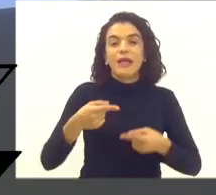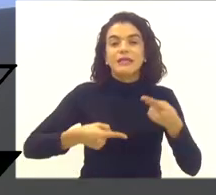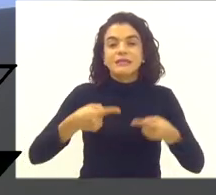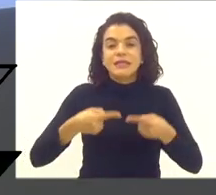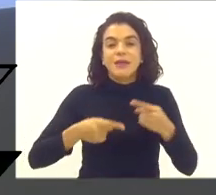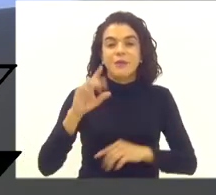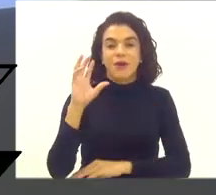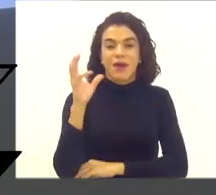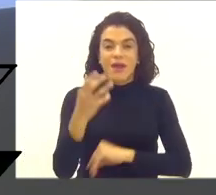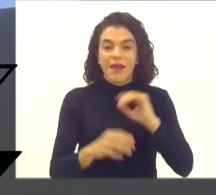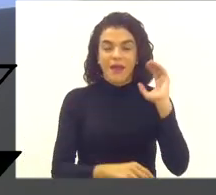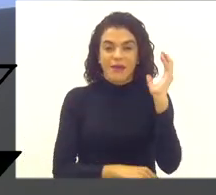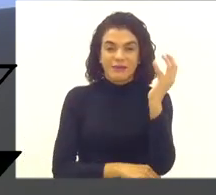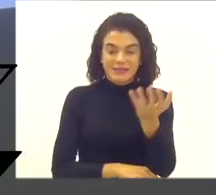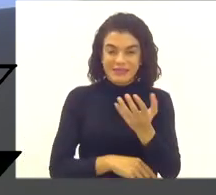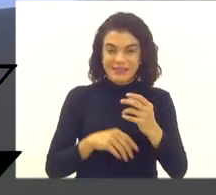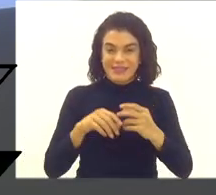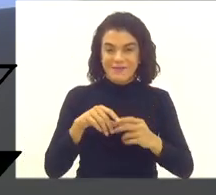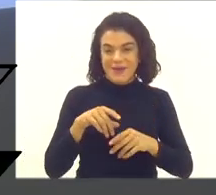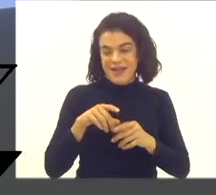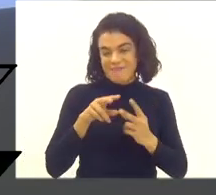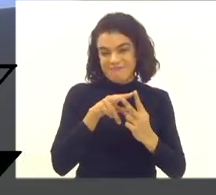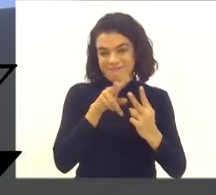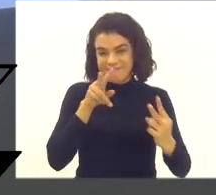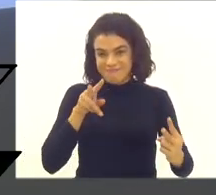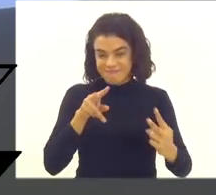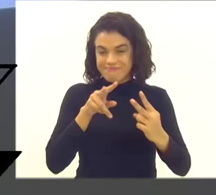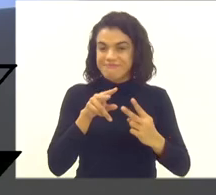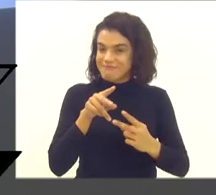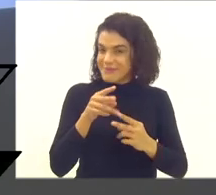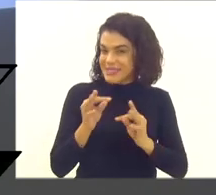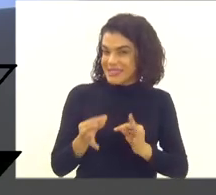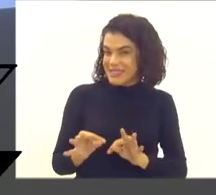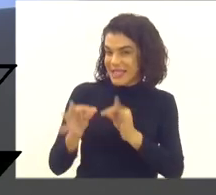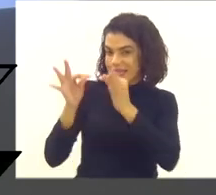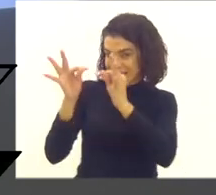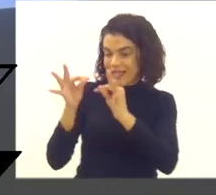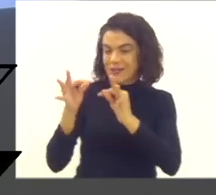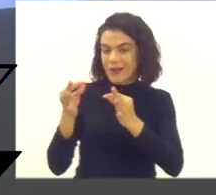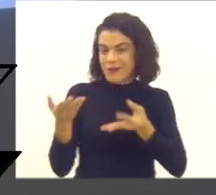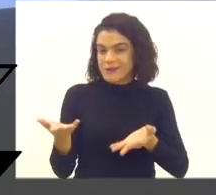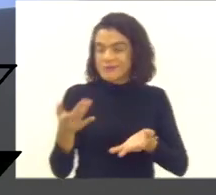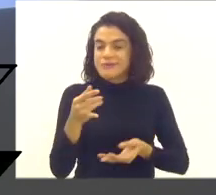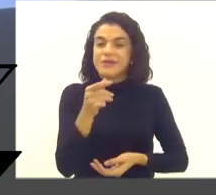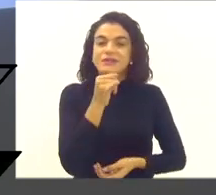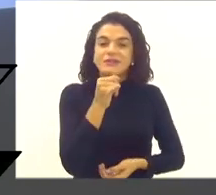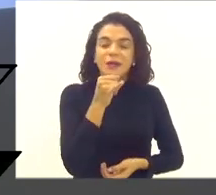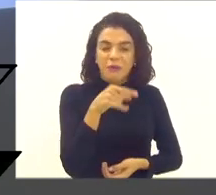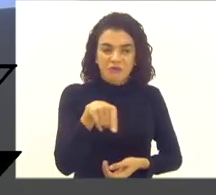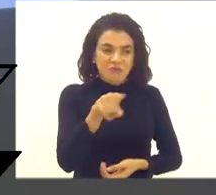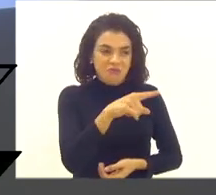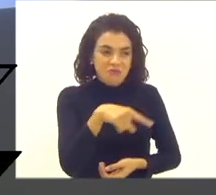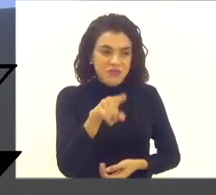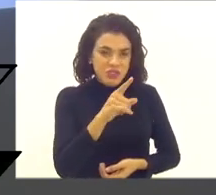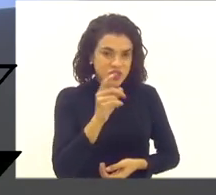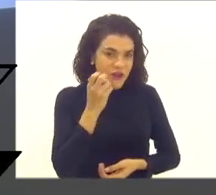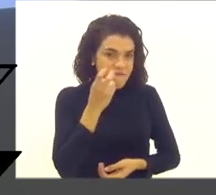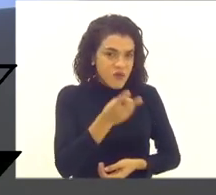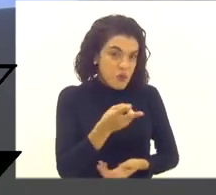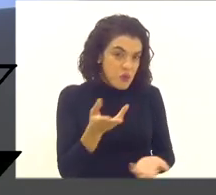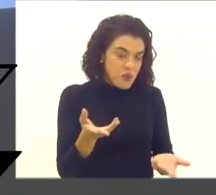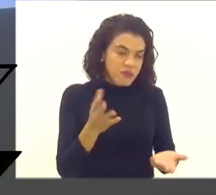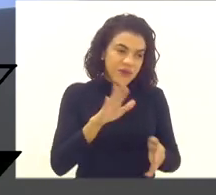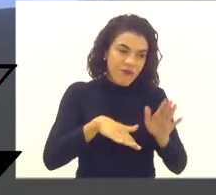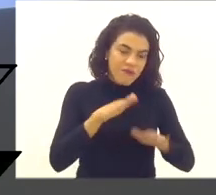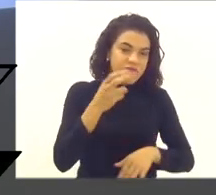ecossistema digital né de desinformação que ele é construído na internet porque você tem eu não sei se você já devem ter visto